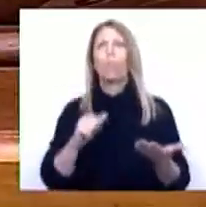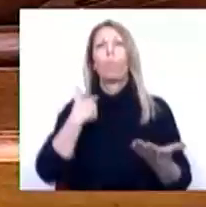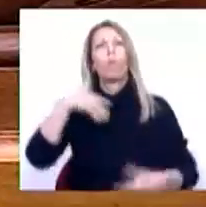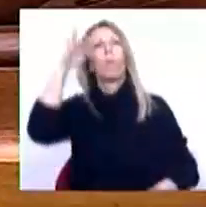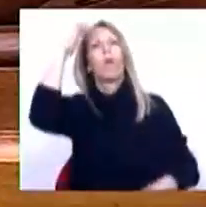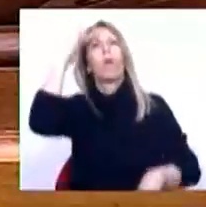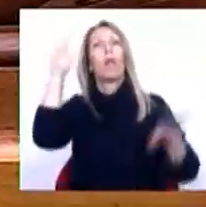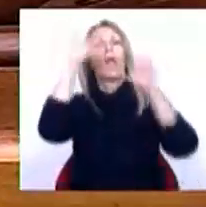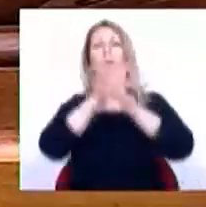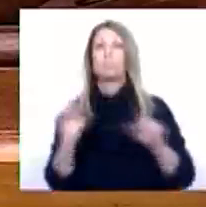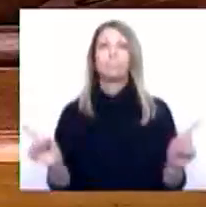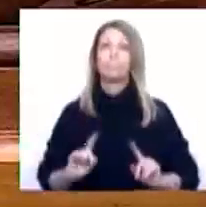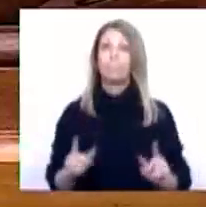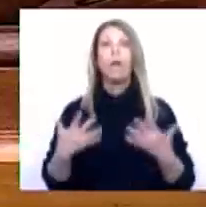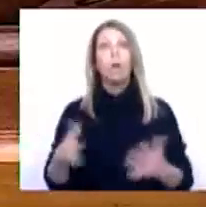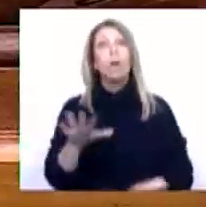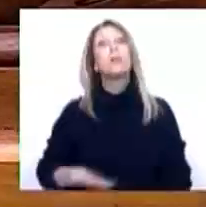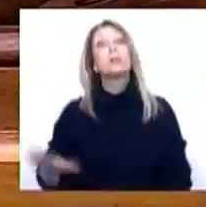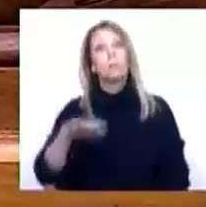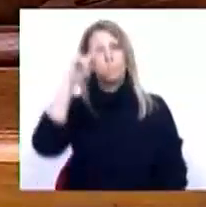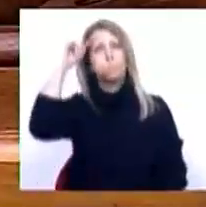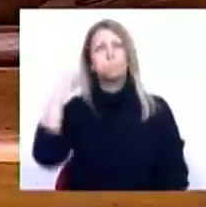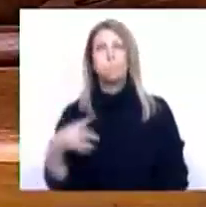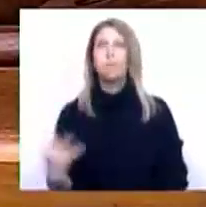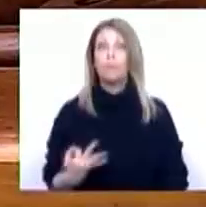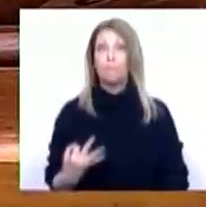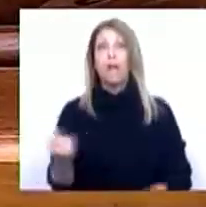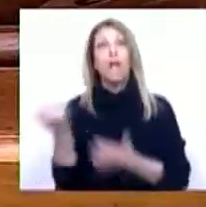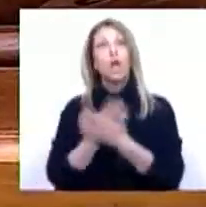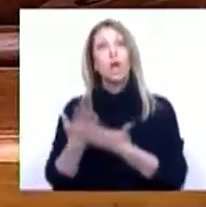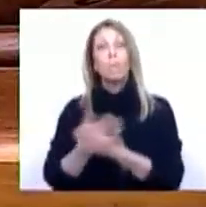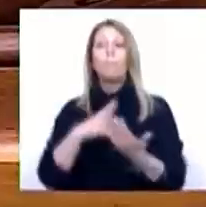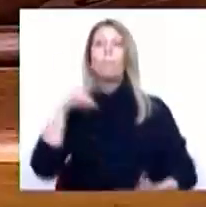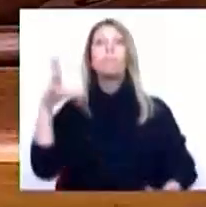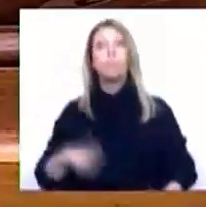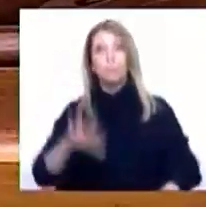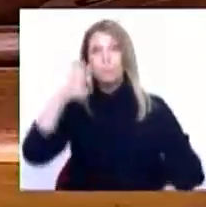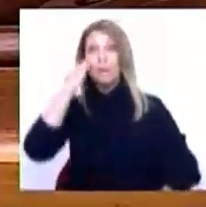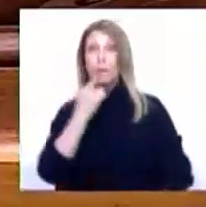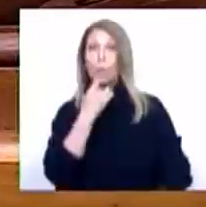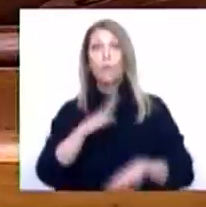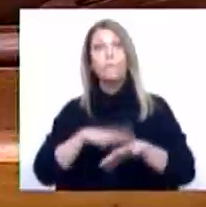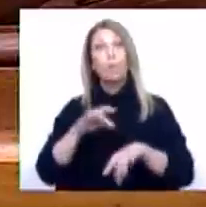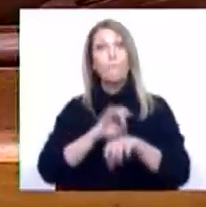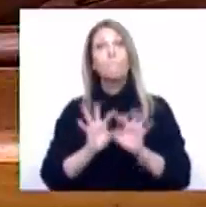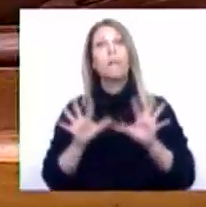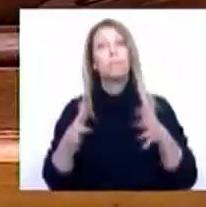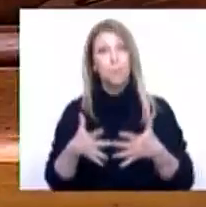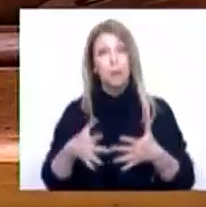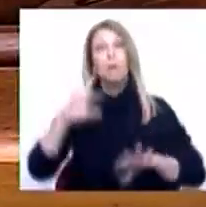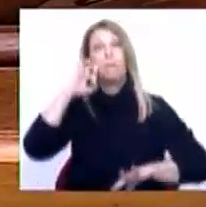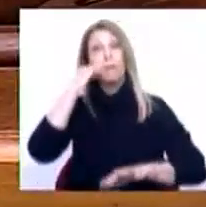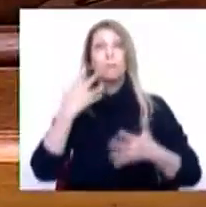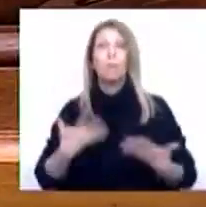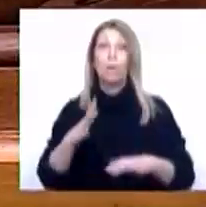a atravessar um momento extremamente difícil. A economia portuguesa foi duramente fustigada pela pandemia e está a ser duramente